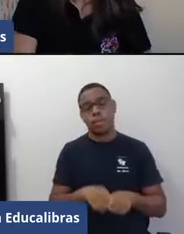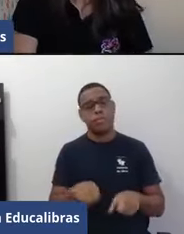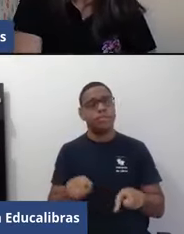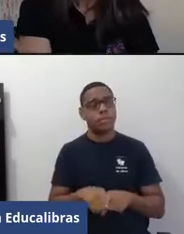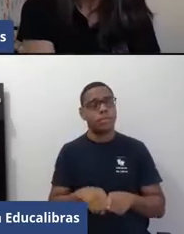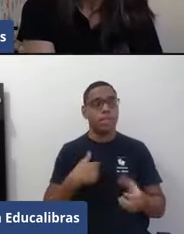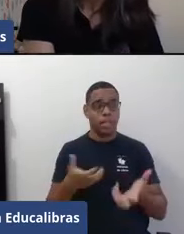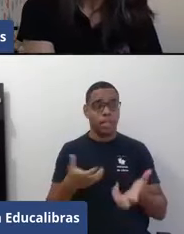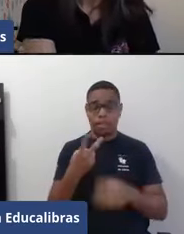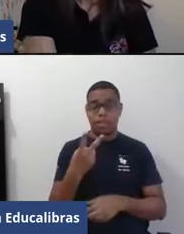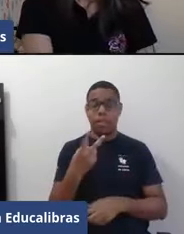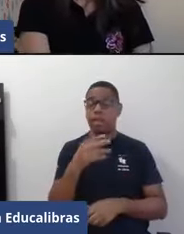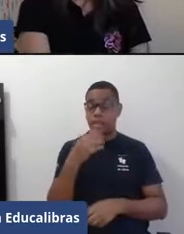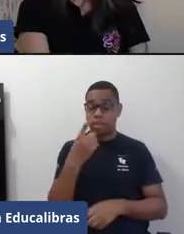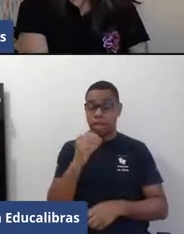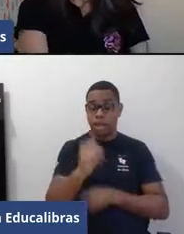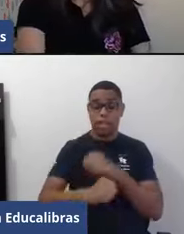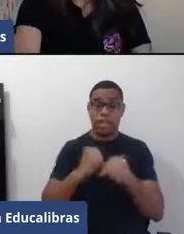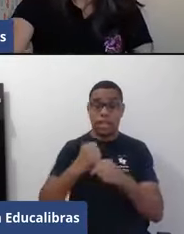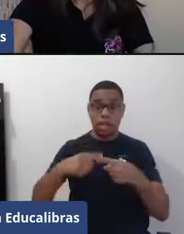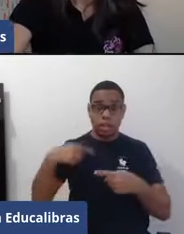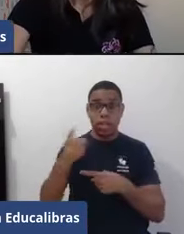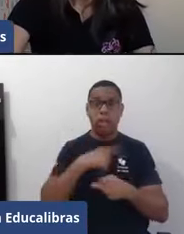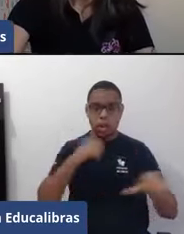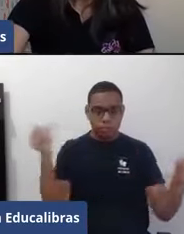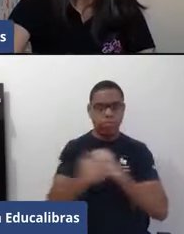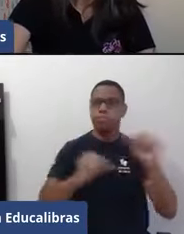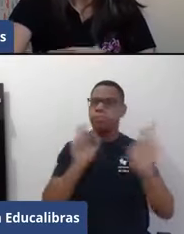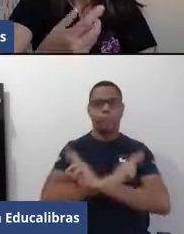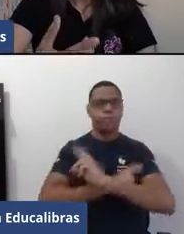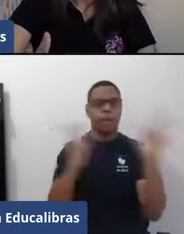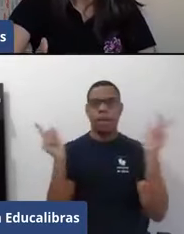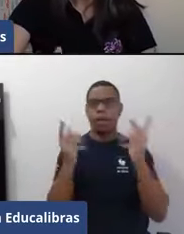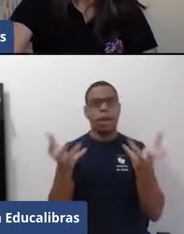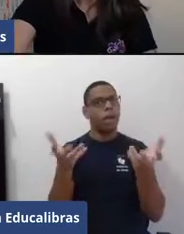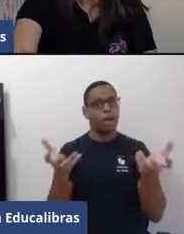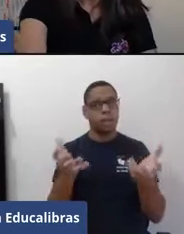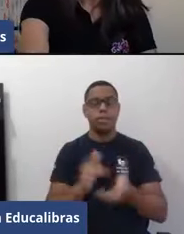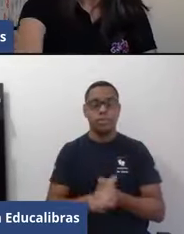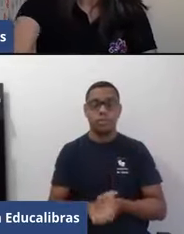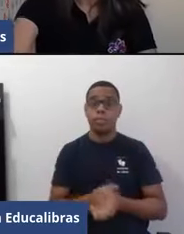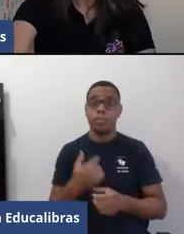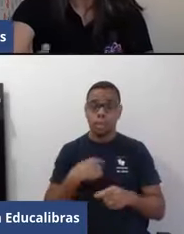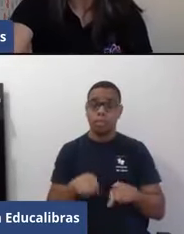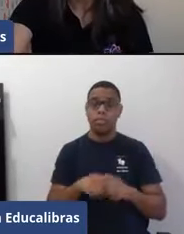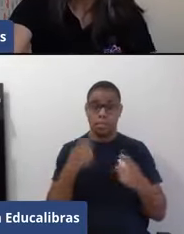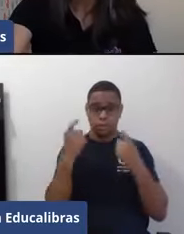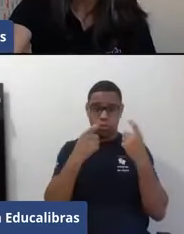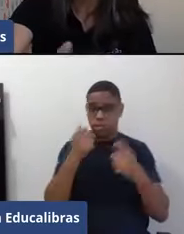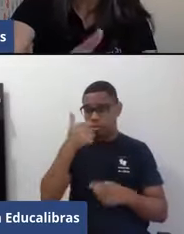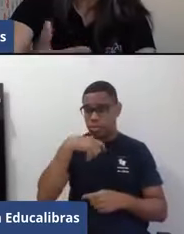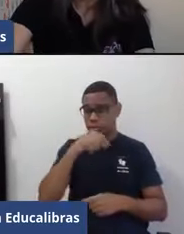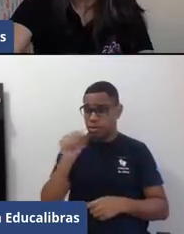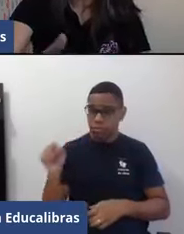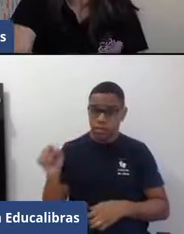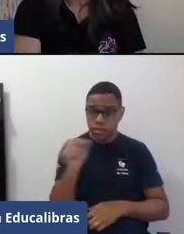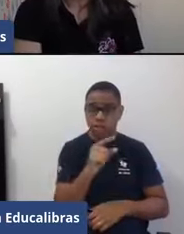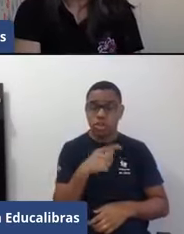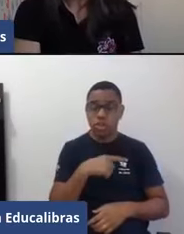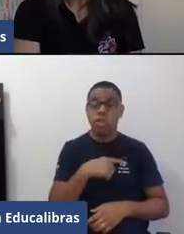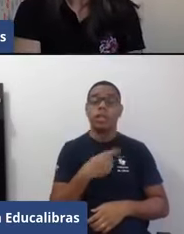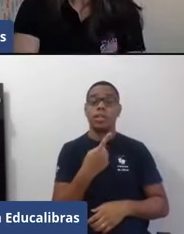anos, ver resultados, né? Uma outra preocupação que eu vejo em relação às mães, que os filhos terminaram o ensino médio,